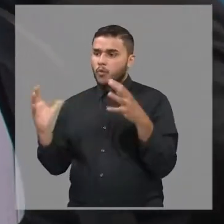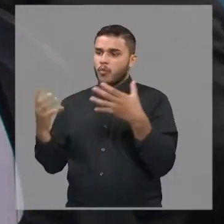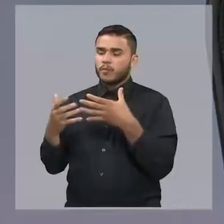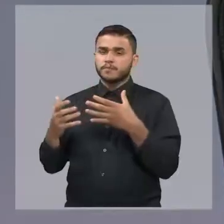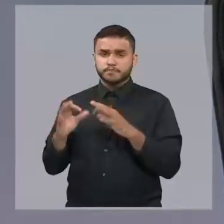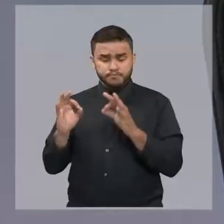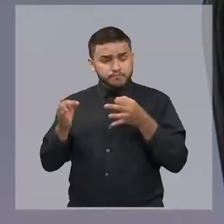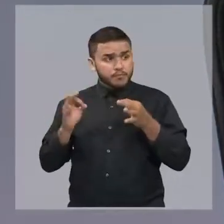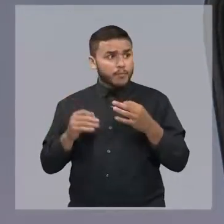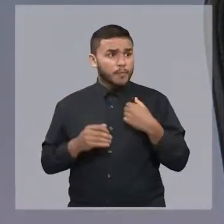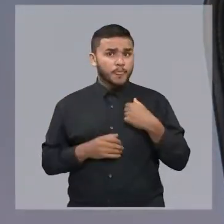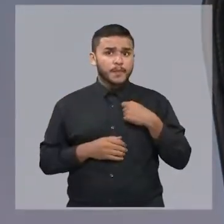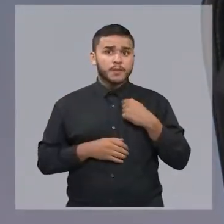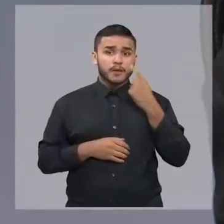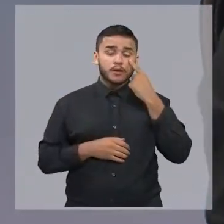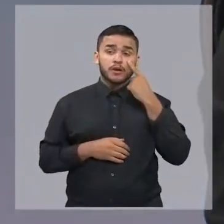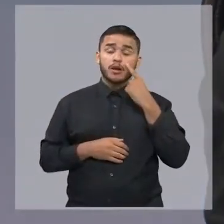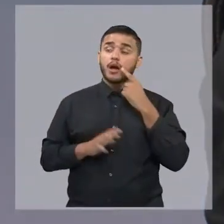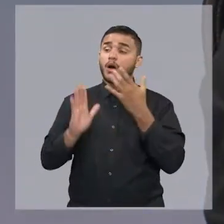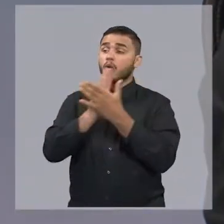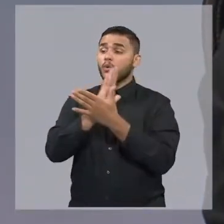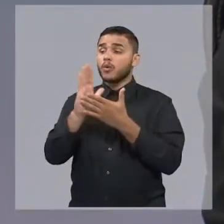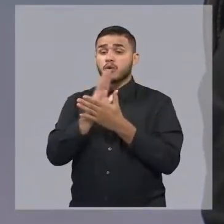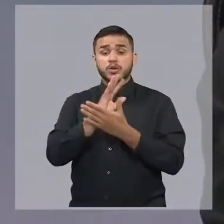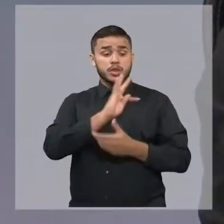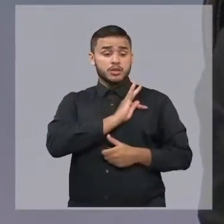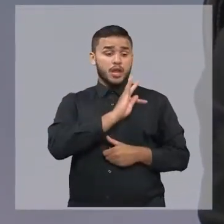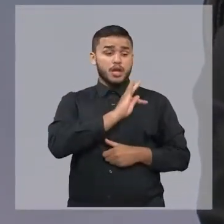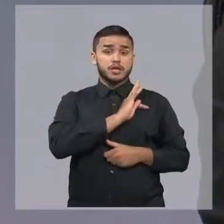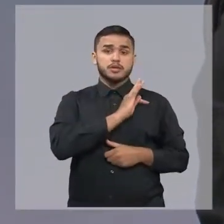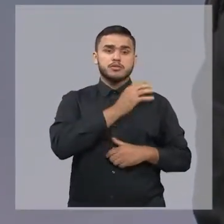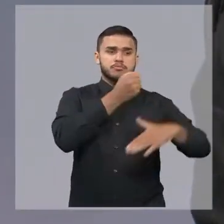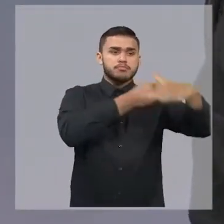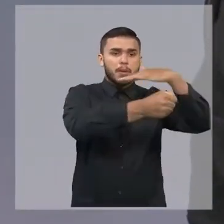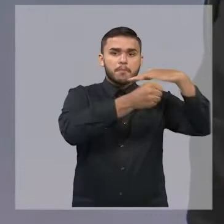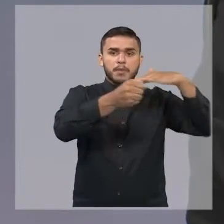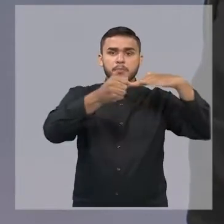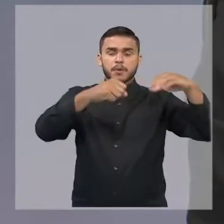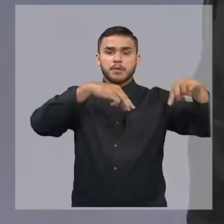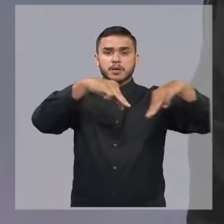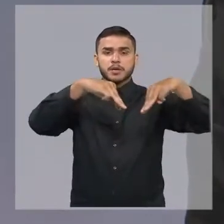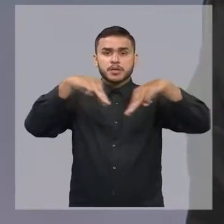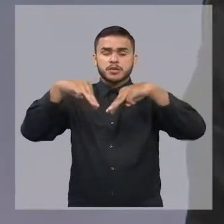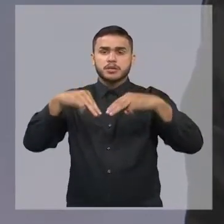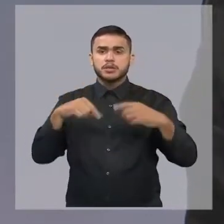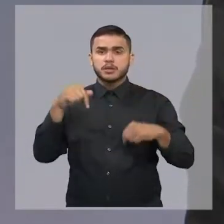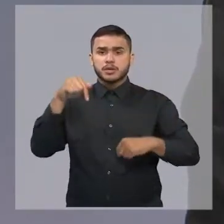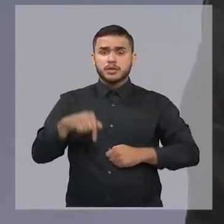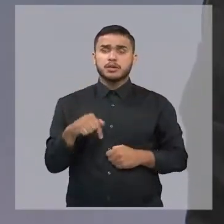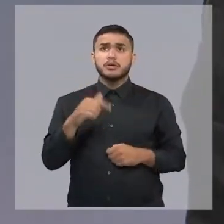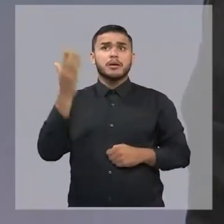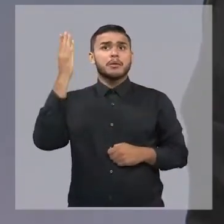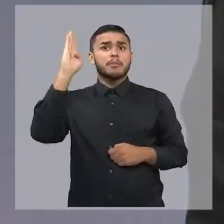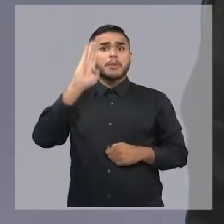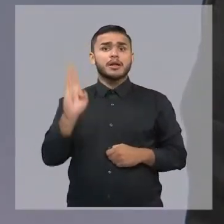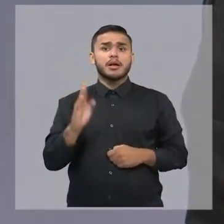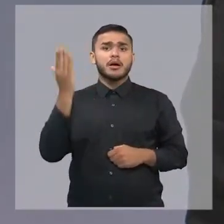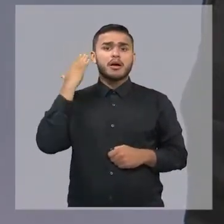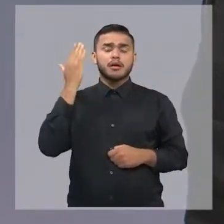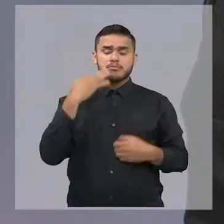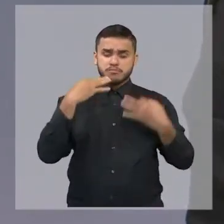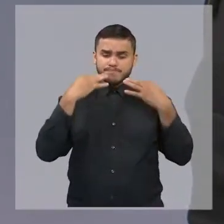e tal. Tudo bem, beleza. Vou fazer indicações técnicas e foi feito. Realmente, o Brasil talvez nunca teve um ministério de